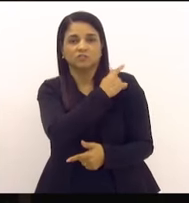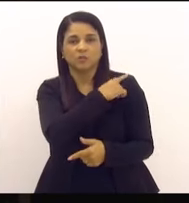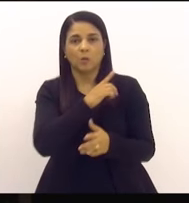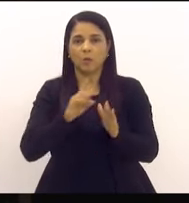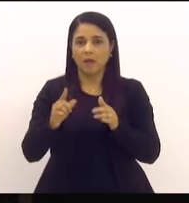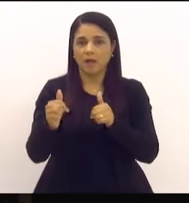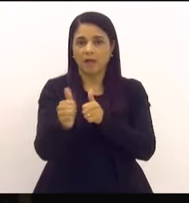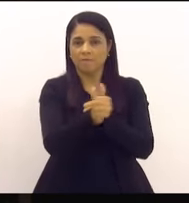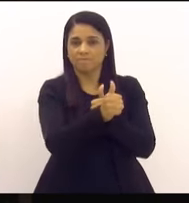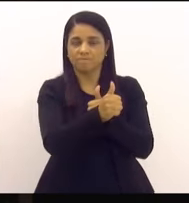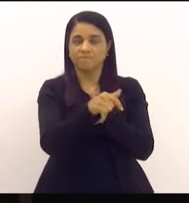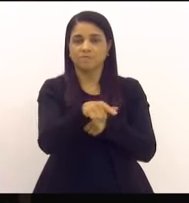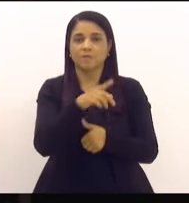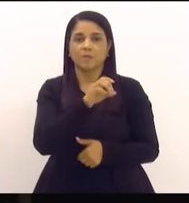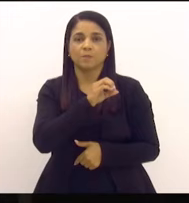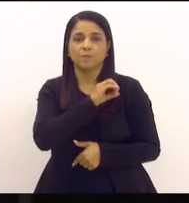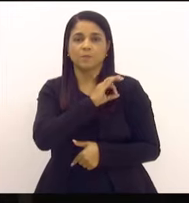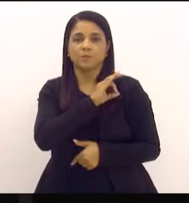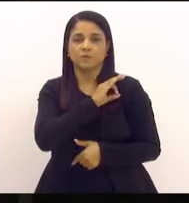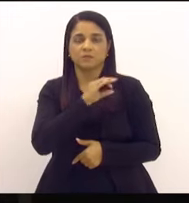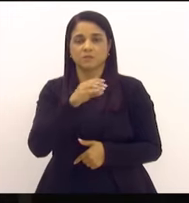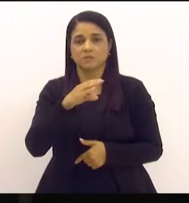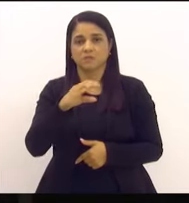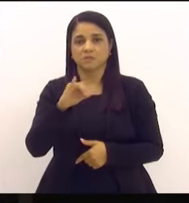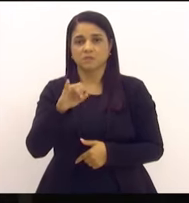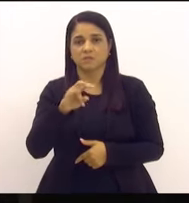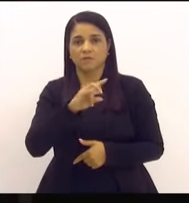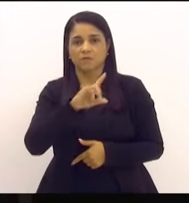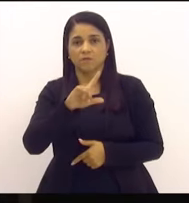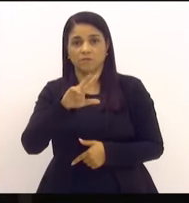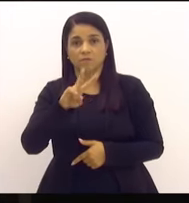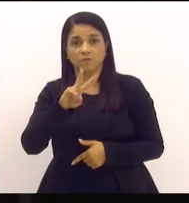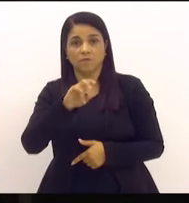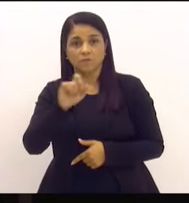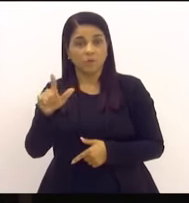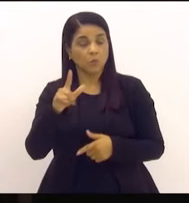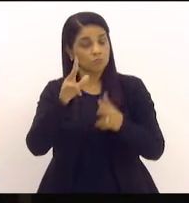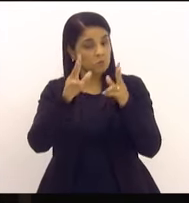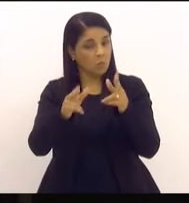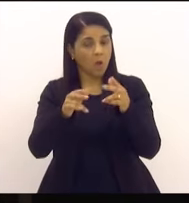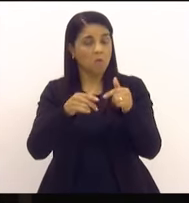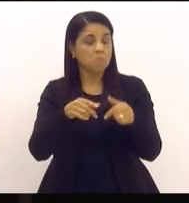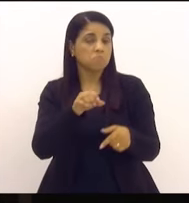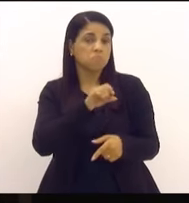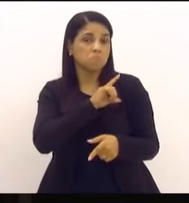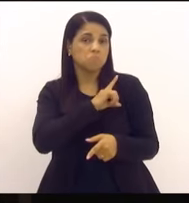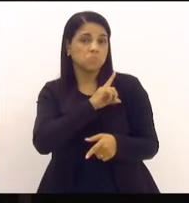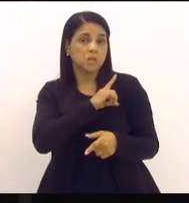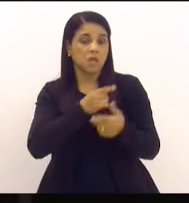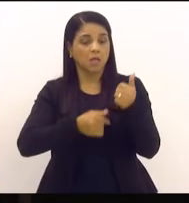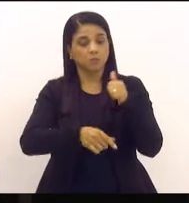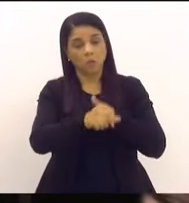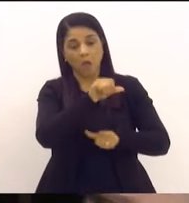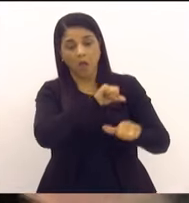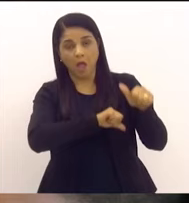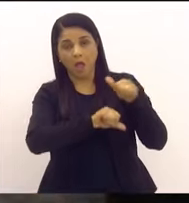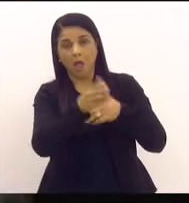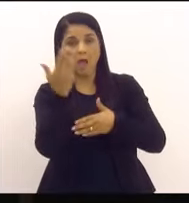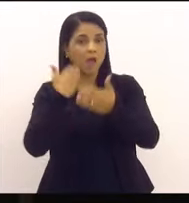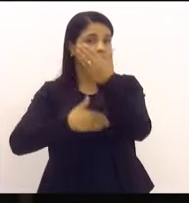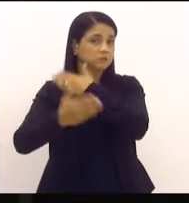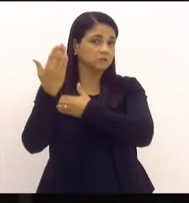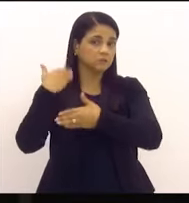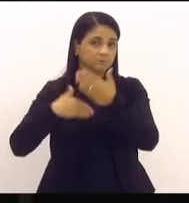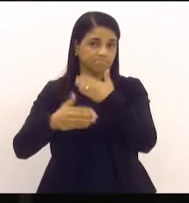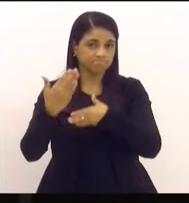Civil. Mas o chefe de polícia passará como outros passarão e já passaram. E o que a gente está fazendo para a Lei Orgânica da Polícia Civil